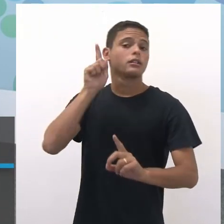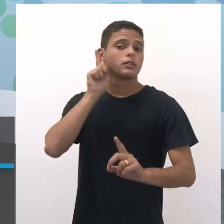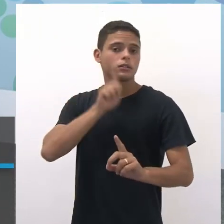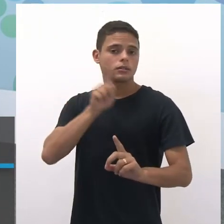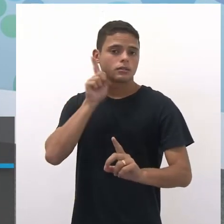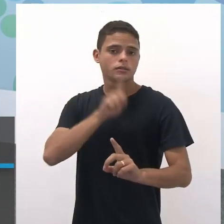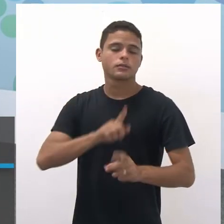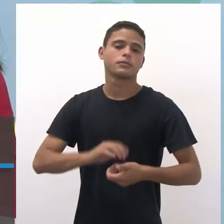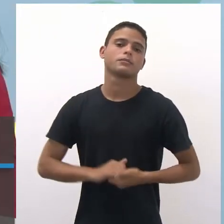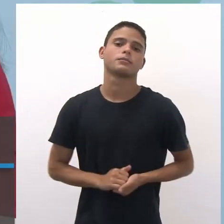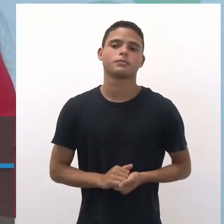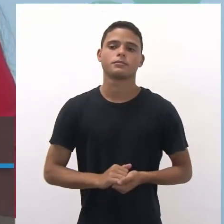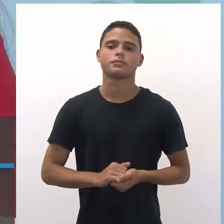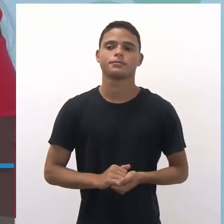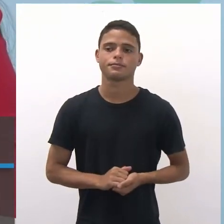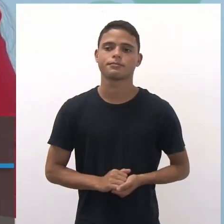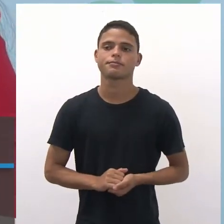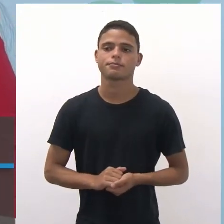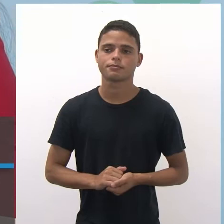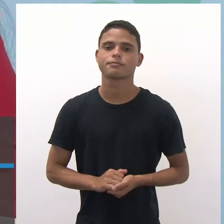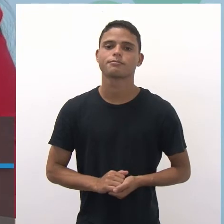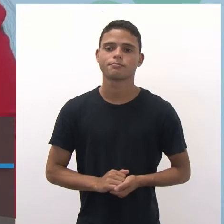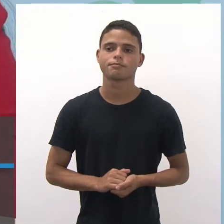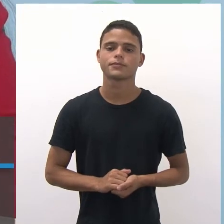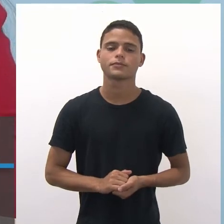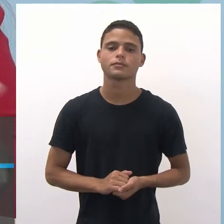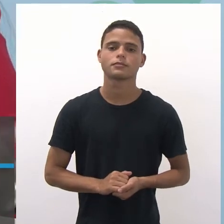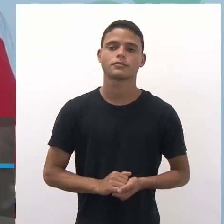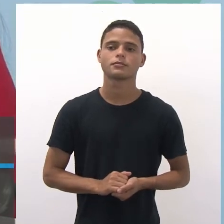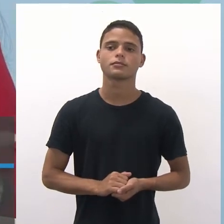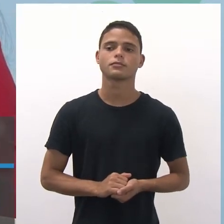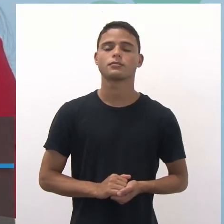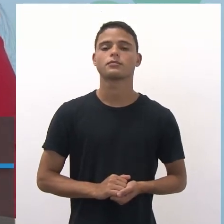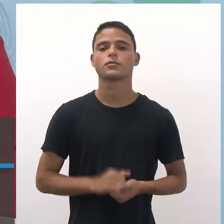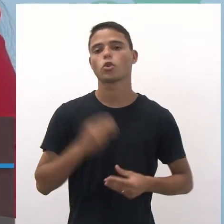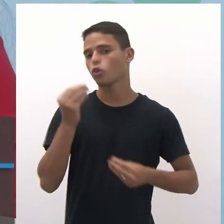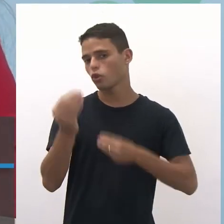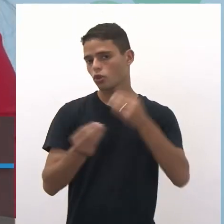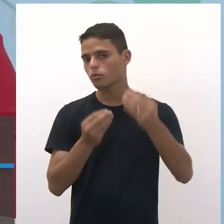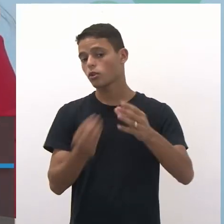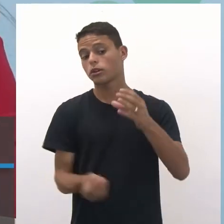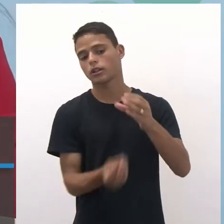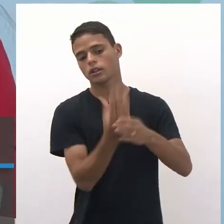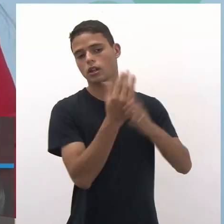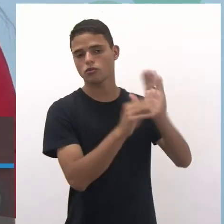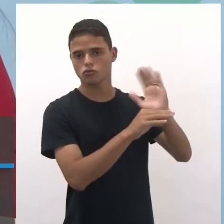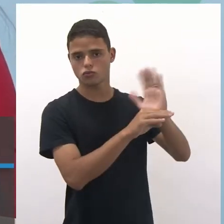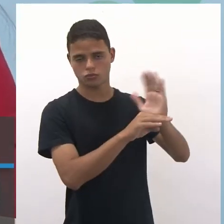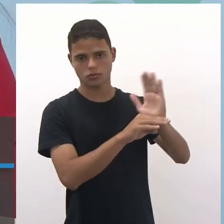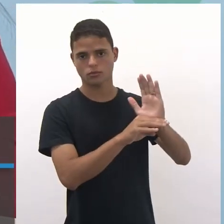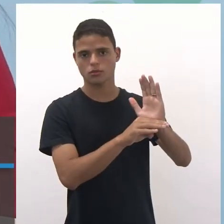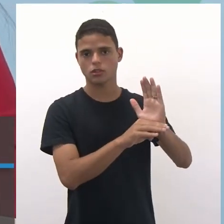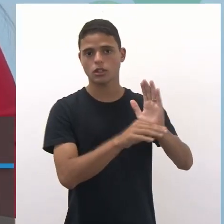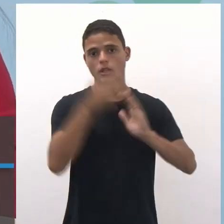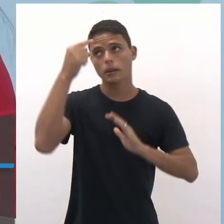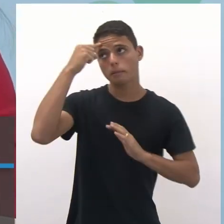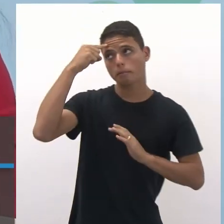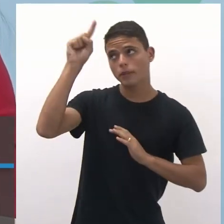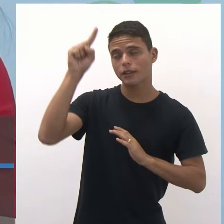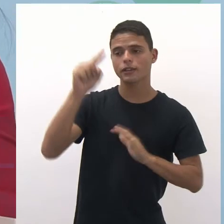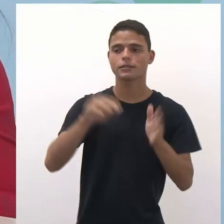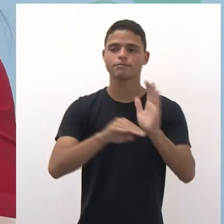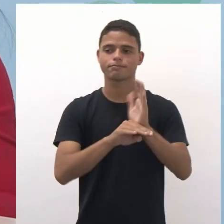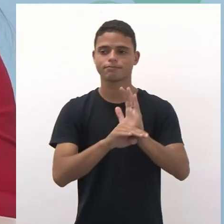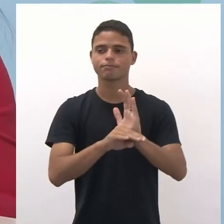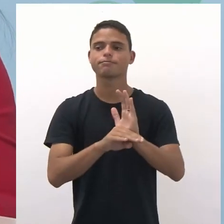cinema novo, no aspecto hollywoodiano, na forma de fazer cinema, na forma de pensar cinema.